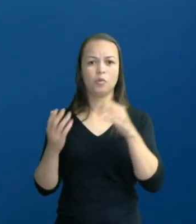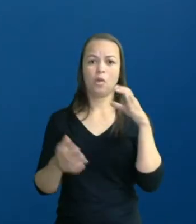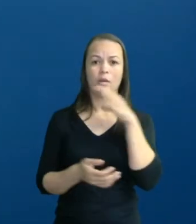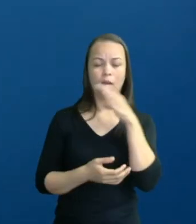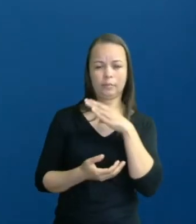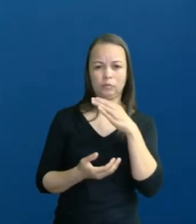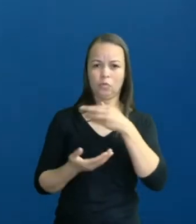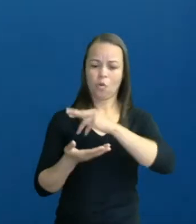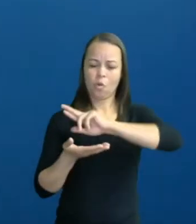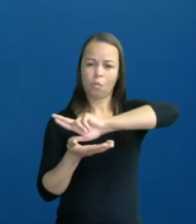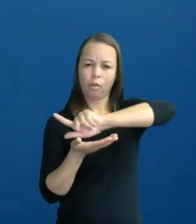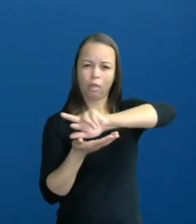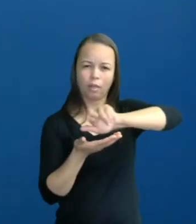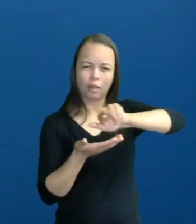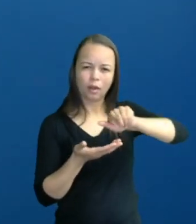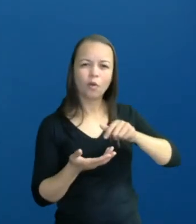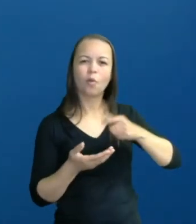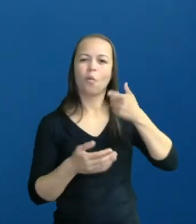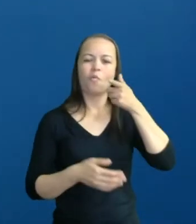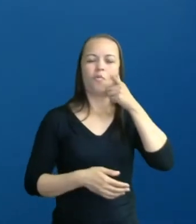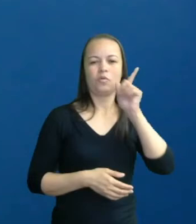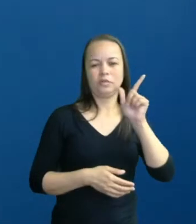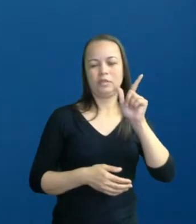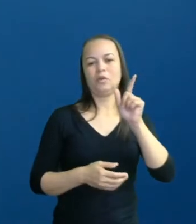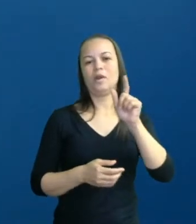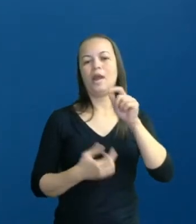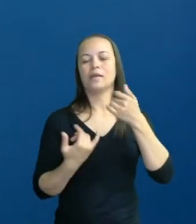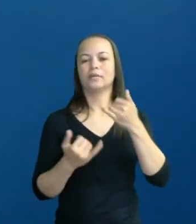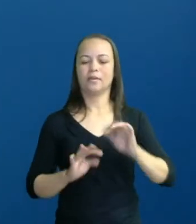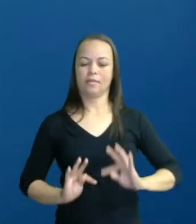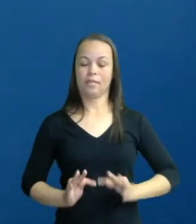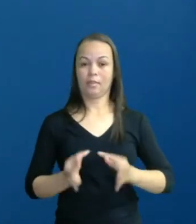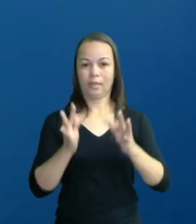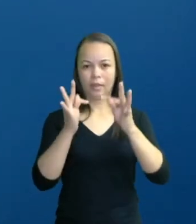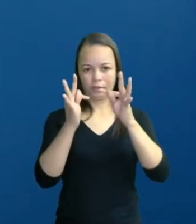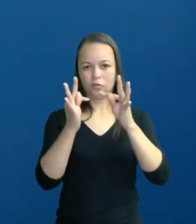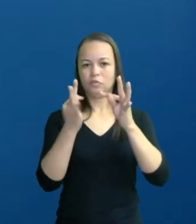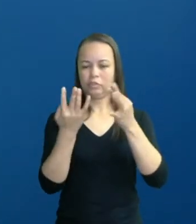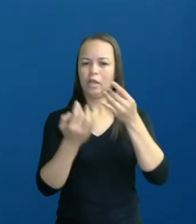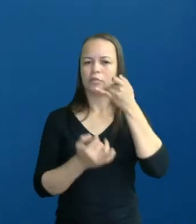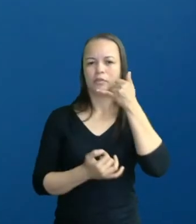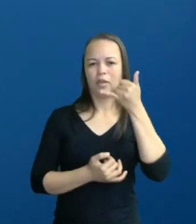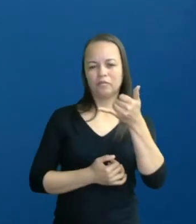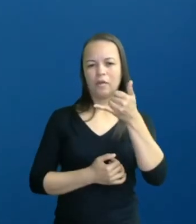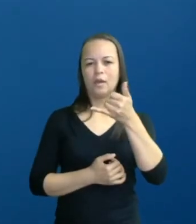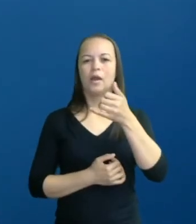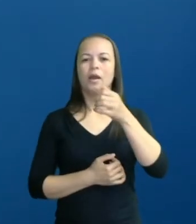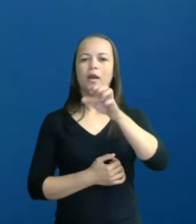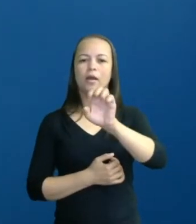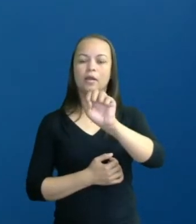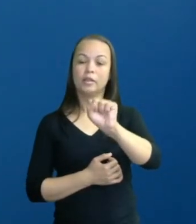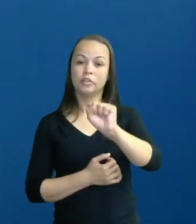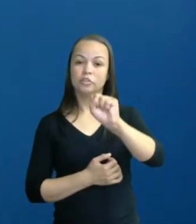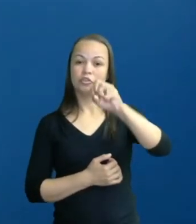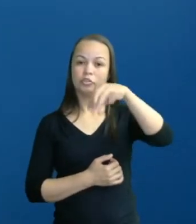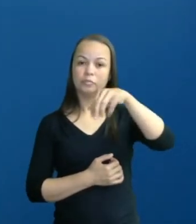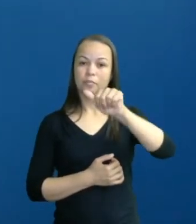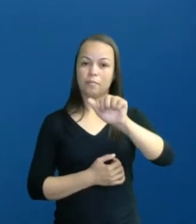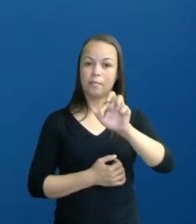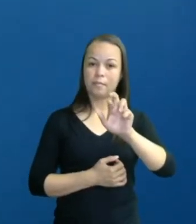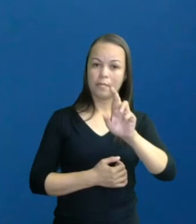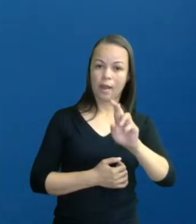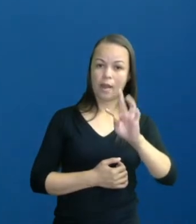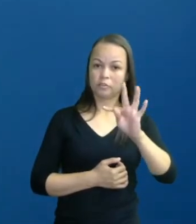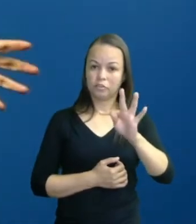de otimizar o tempo e trazer mais facilidade no dia a dia. E os smartphones se tornou indispensável, pois tornou